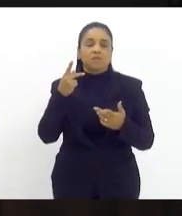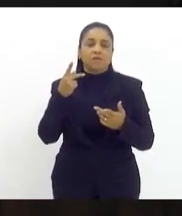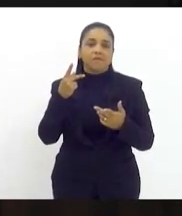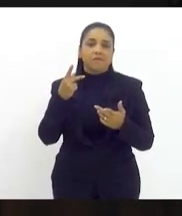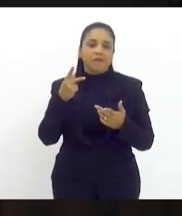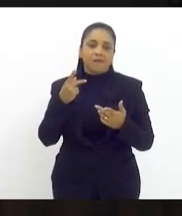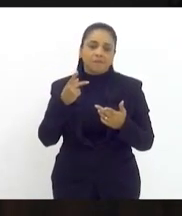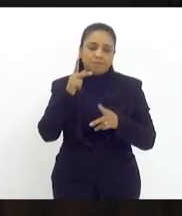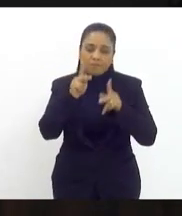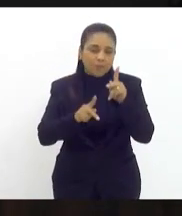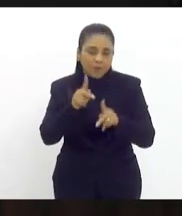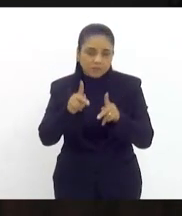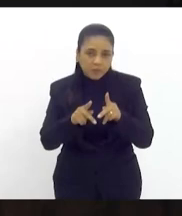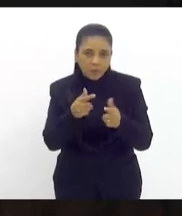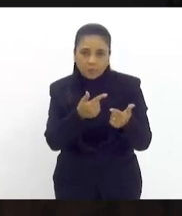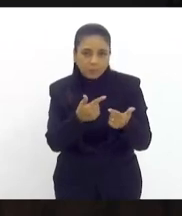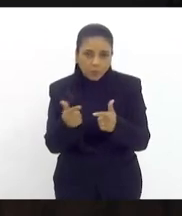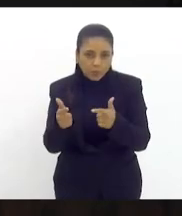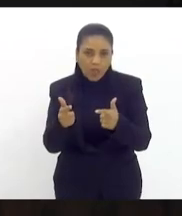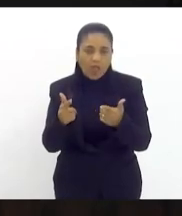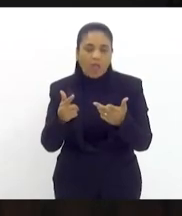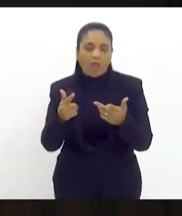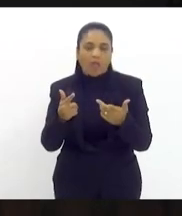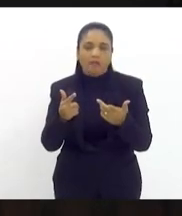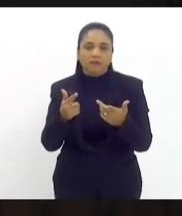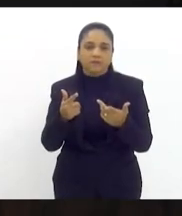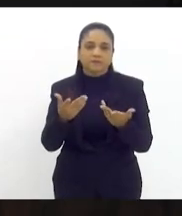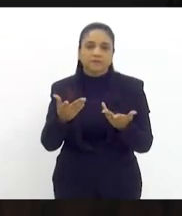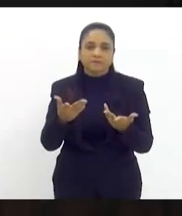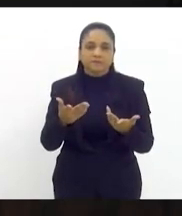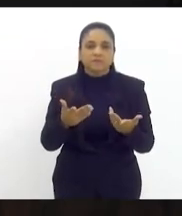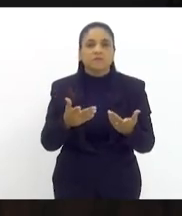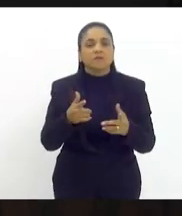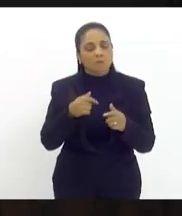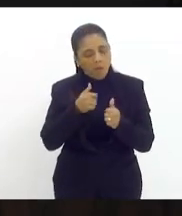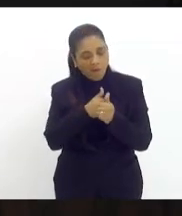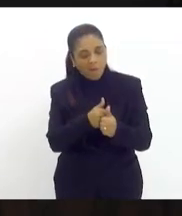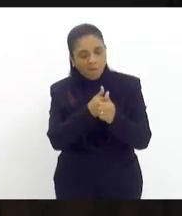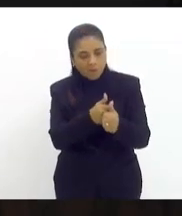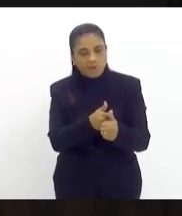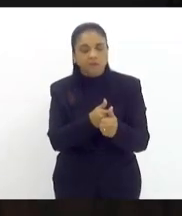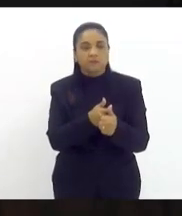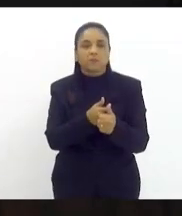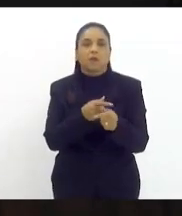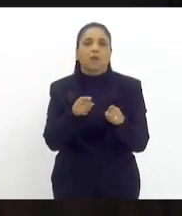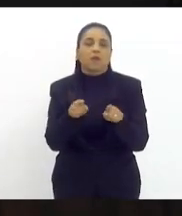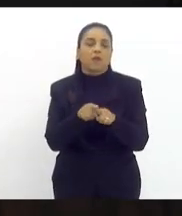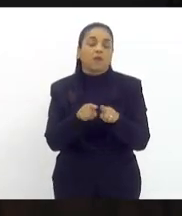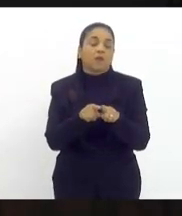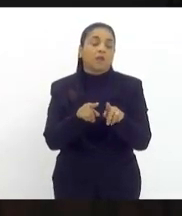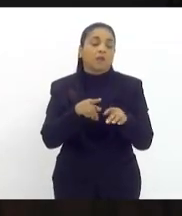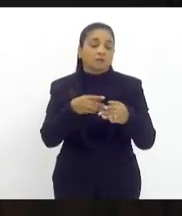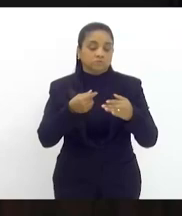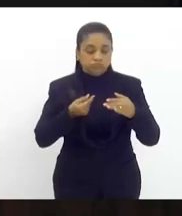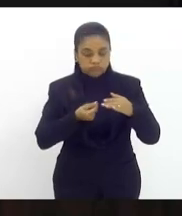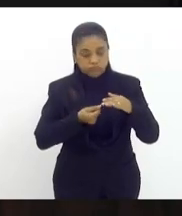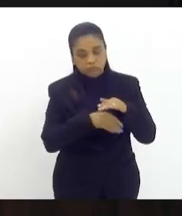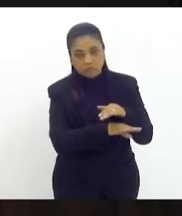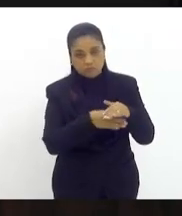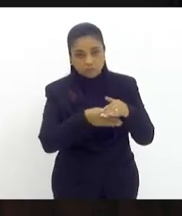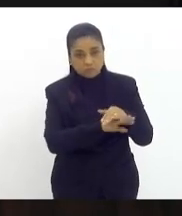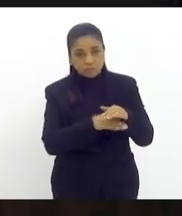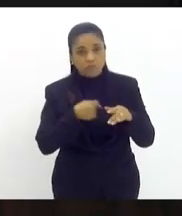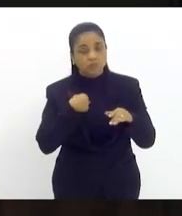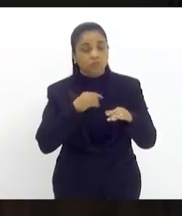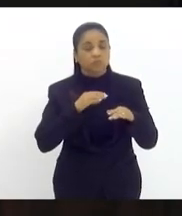pessoas então a gente está acompanhando muito de perto e isso também acompanhando a questão do Super RJ inclusive nosso mandato está fazendo um